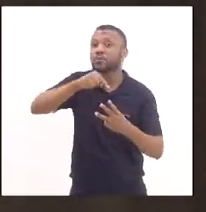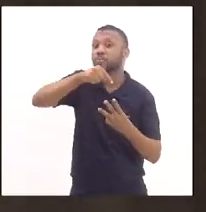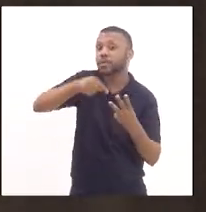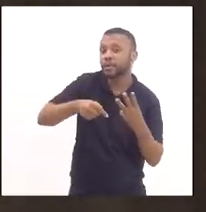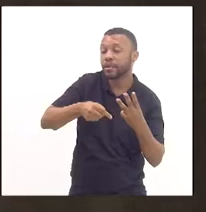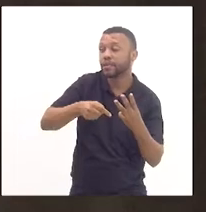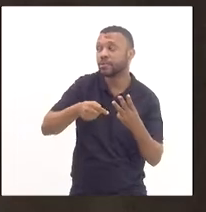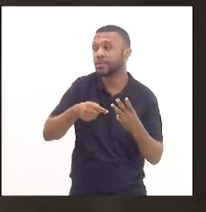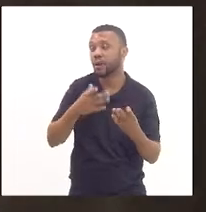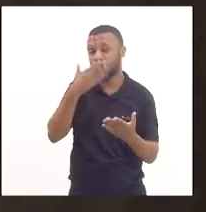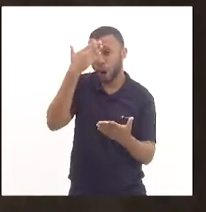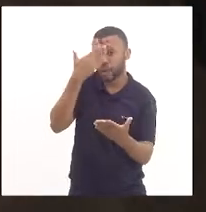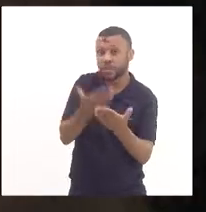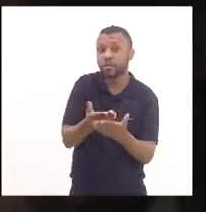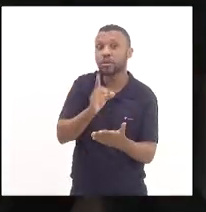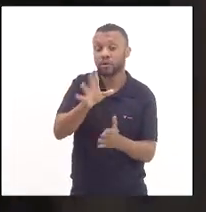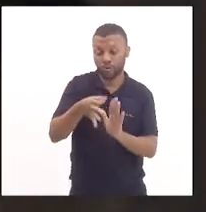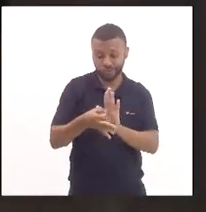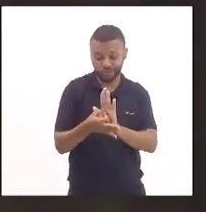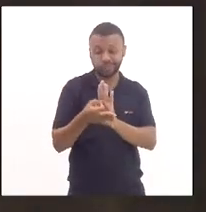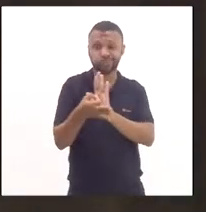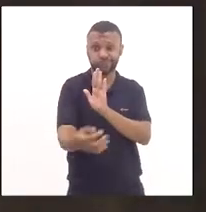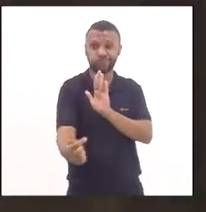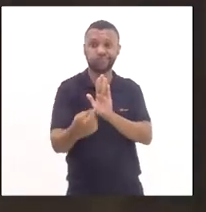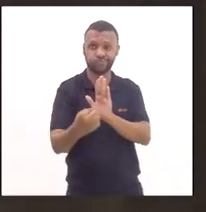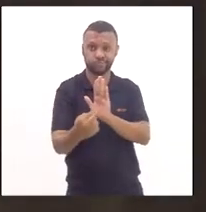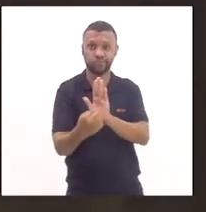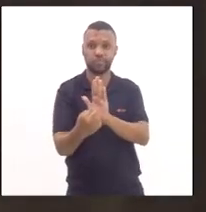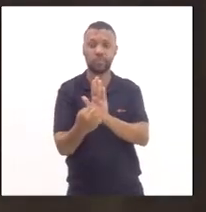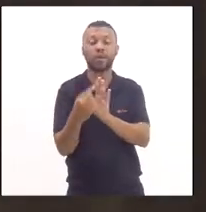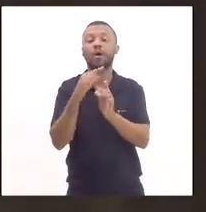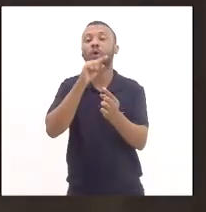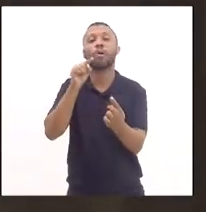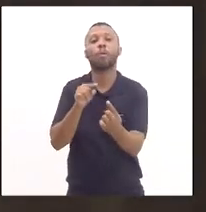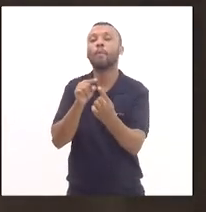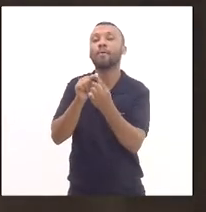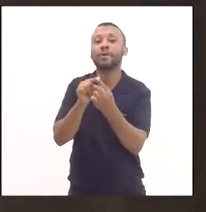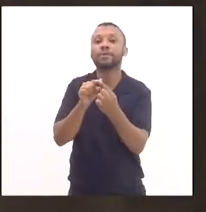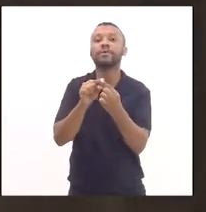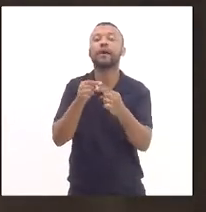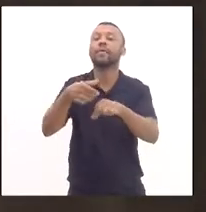estou dando o parecer pela